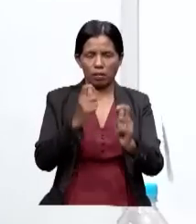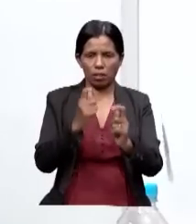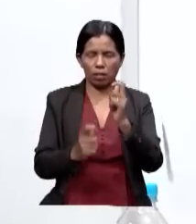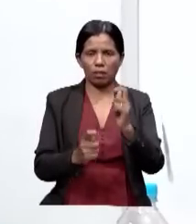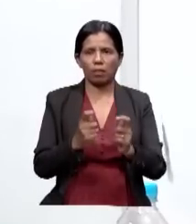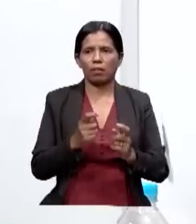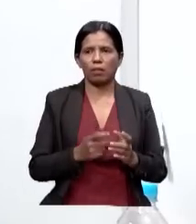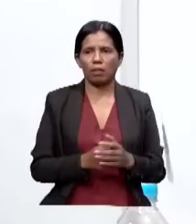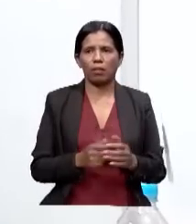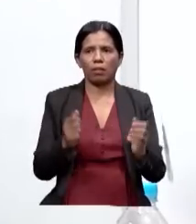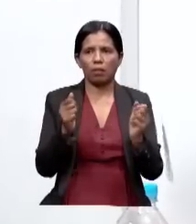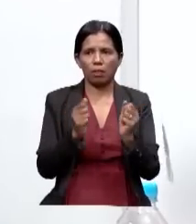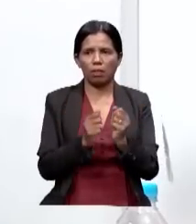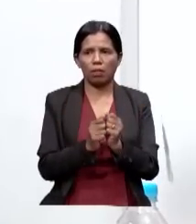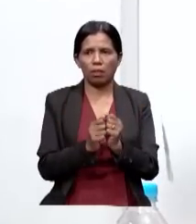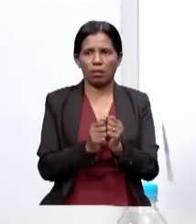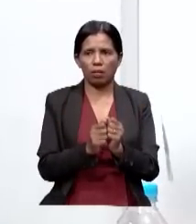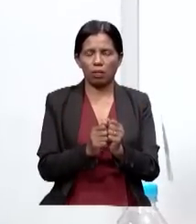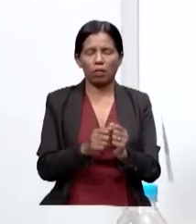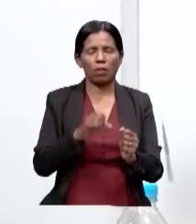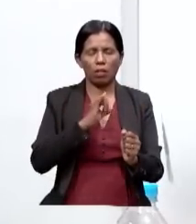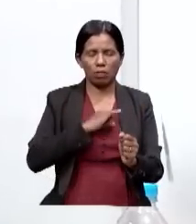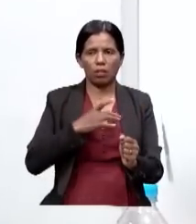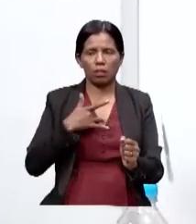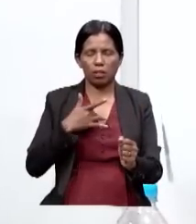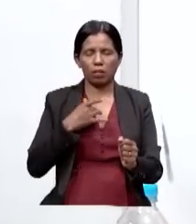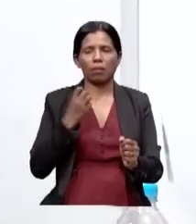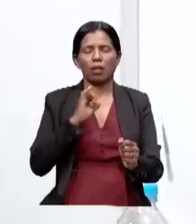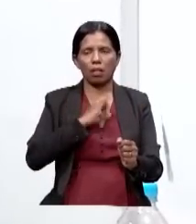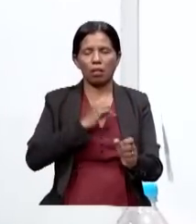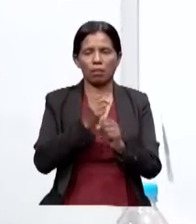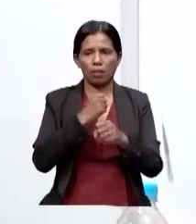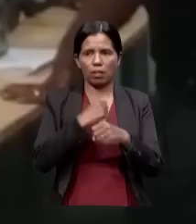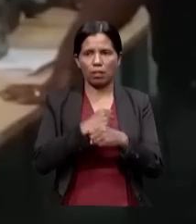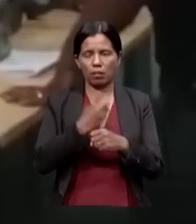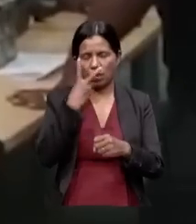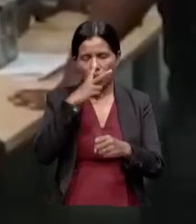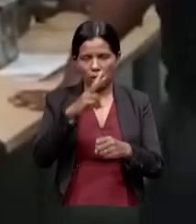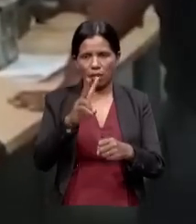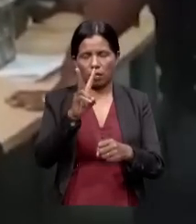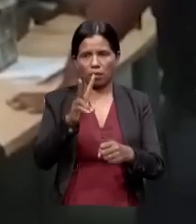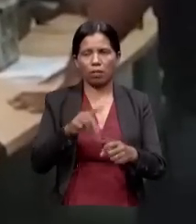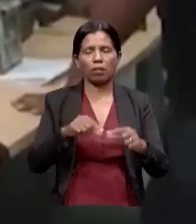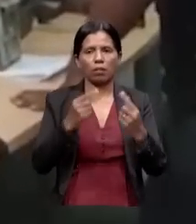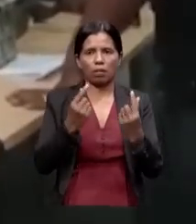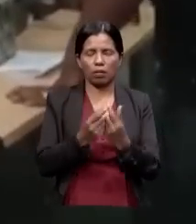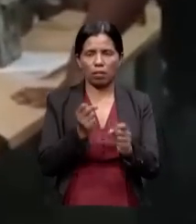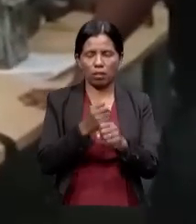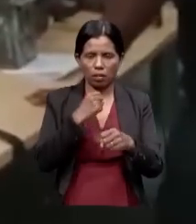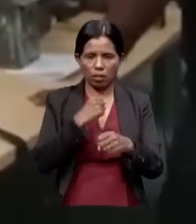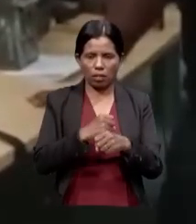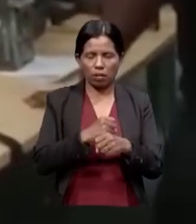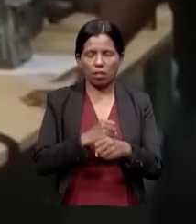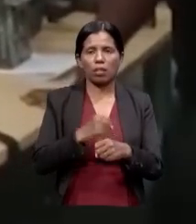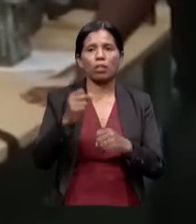tribunal, ou consentimento hau nea. Mas foi bem halo. E nem mais tem que haver questão. Equipa conjunta halo busca e ha